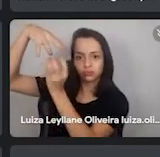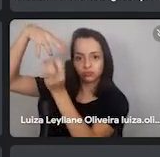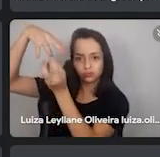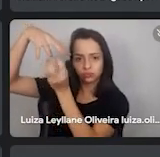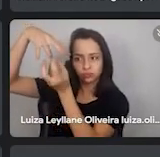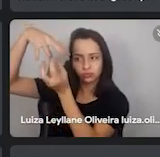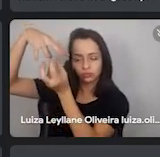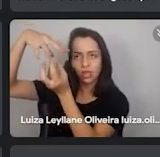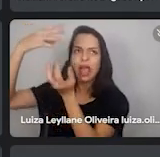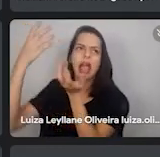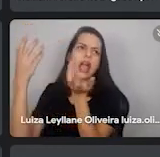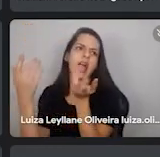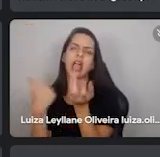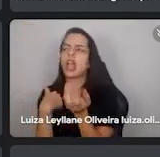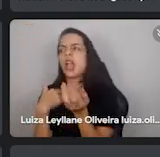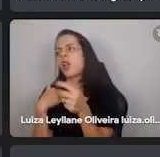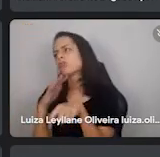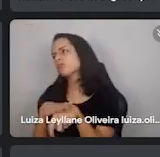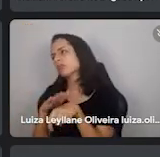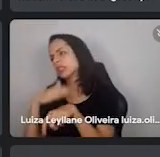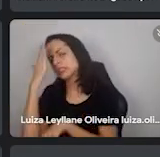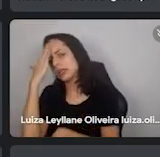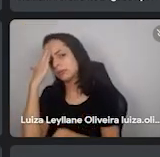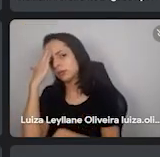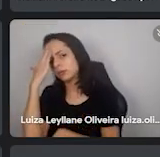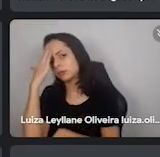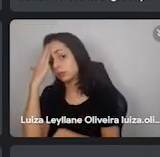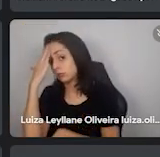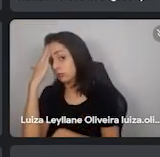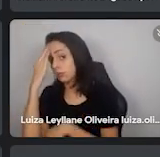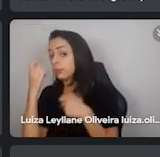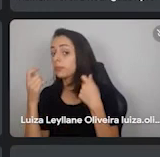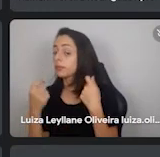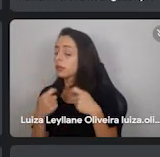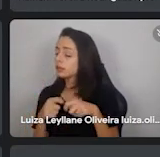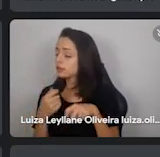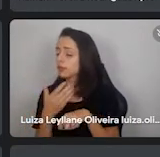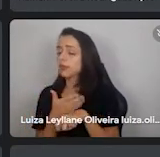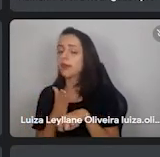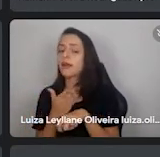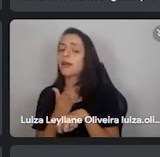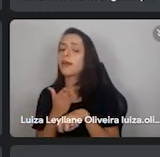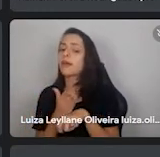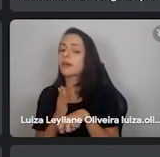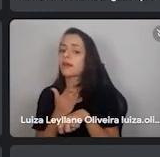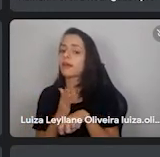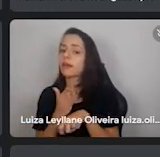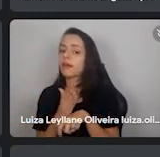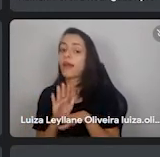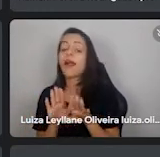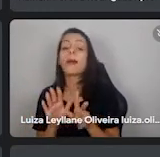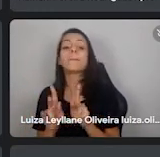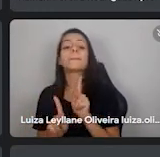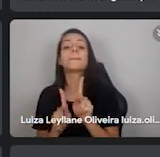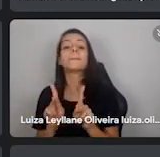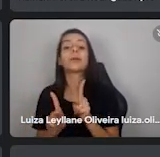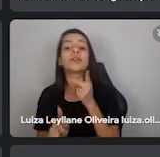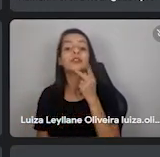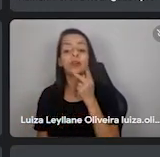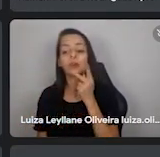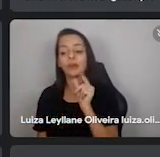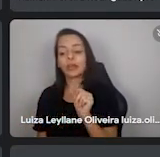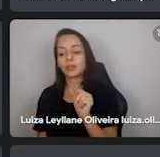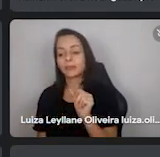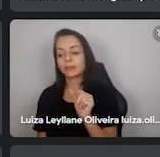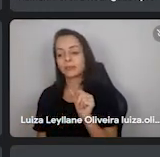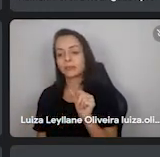treinamento para isso. O que você vê é o quê? Ó, Barroso, troco lâmpada, não